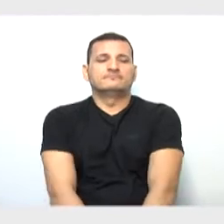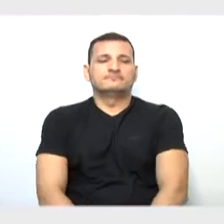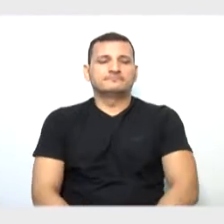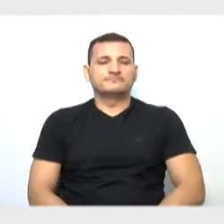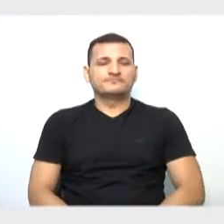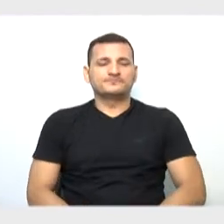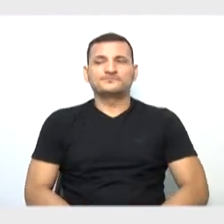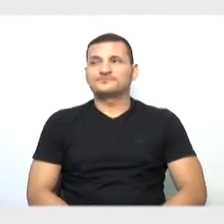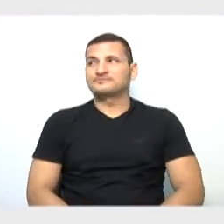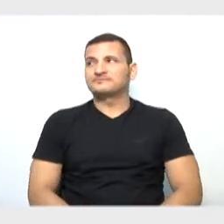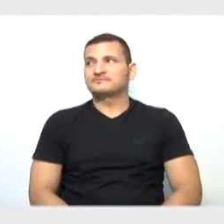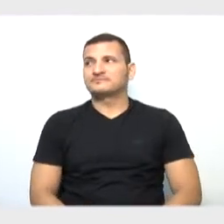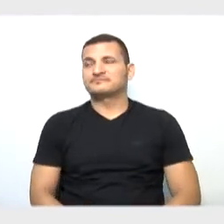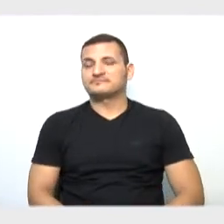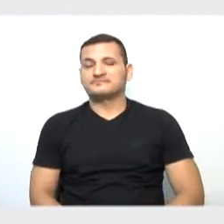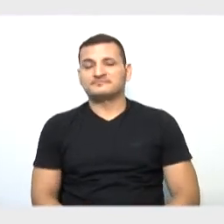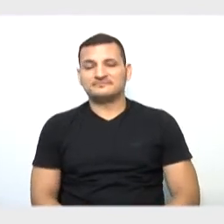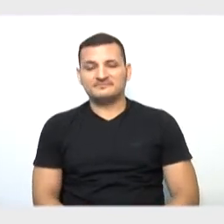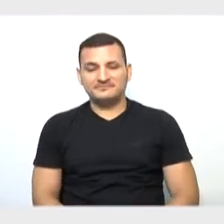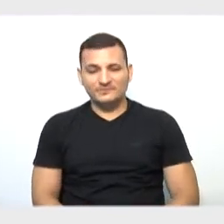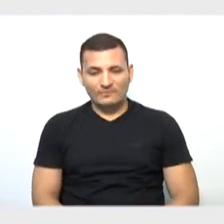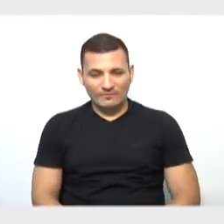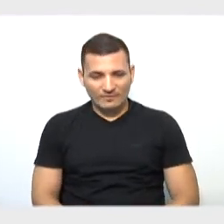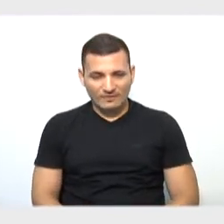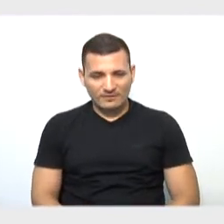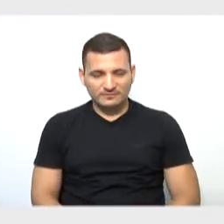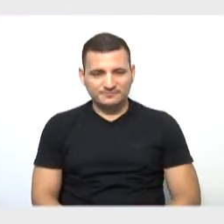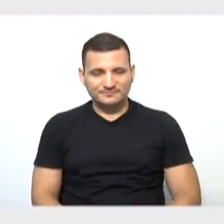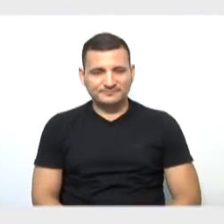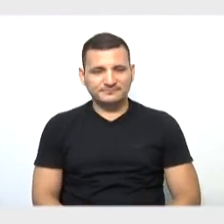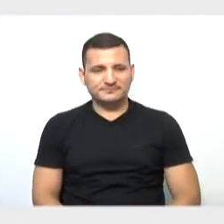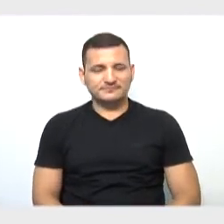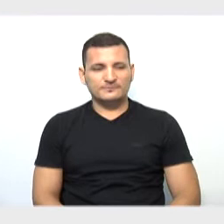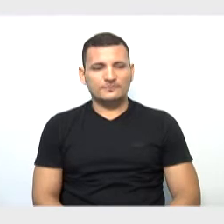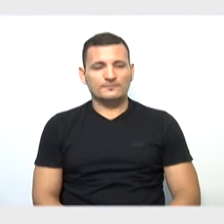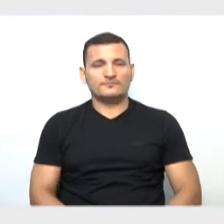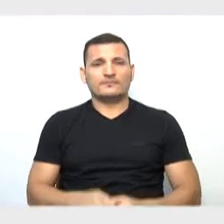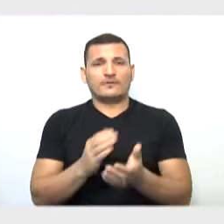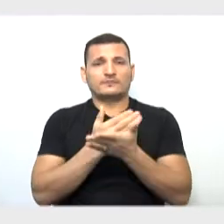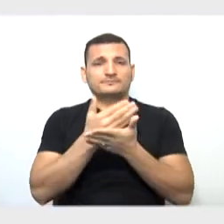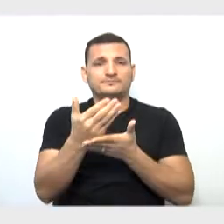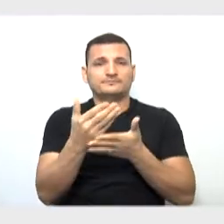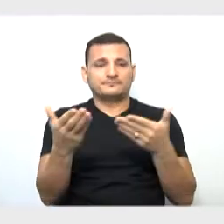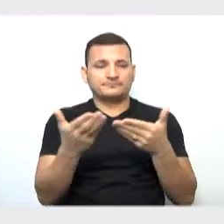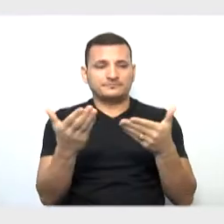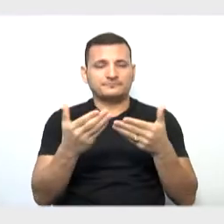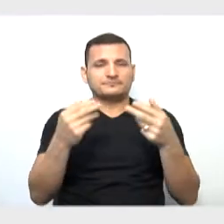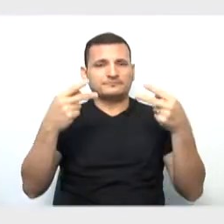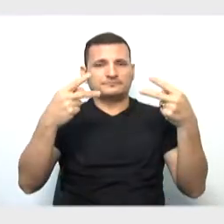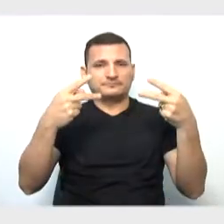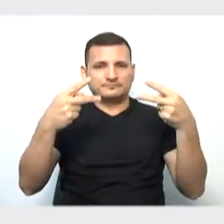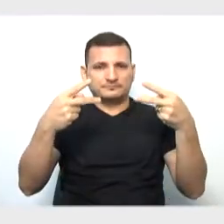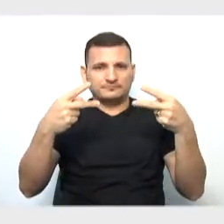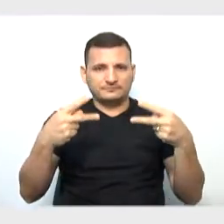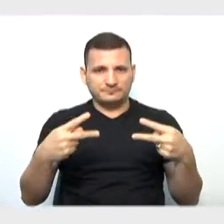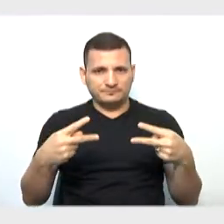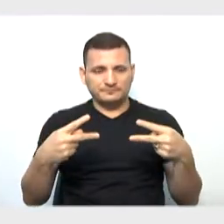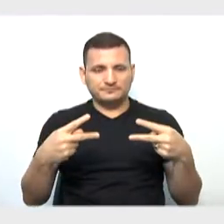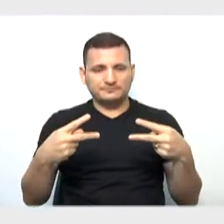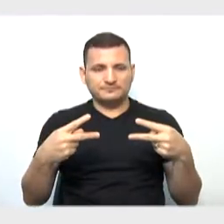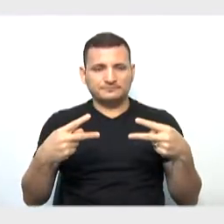Nem tanto, não vamos elogiar, né, gente? Então, vamos iniciar aqui a nossa estrutura. Eu já abri um novo arquivo em